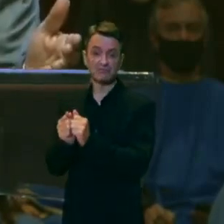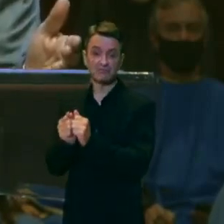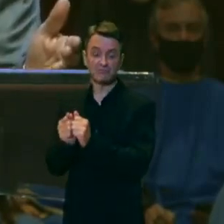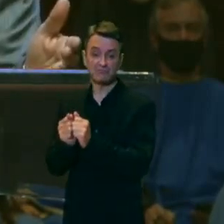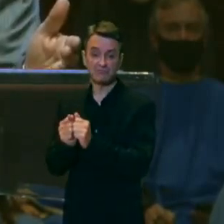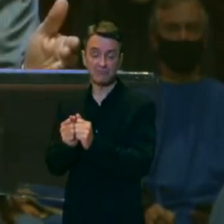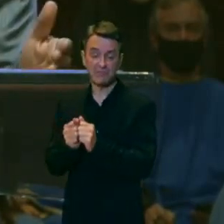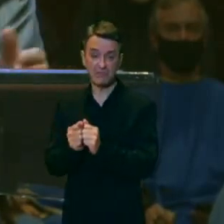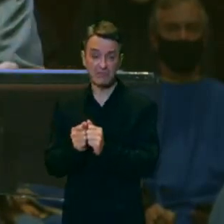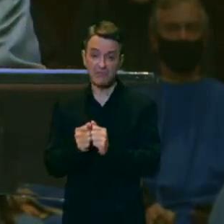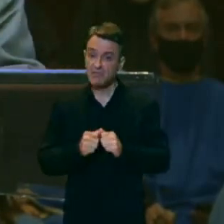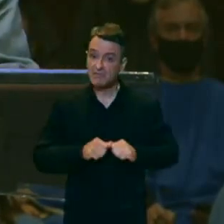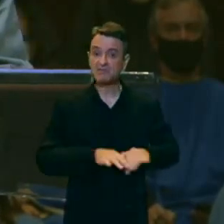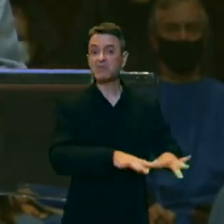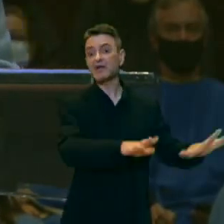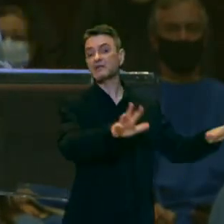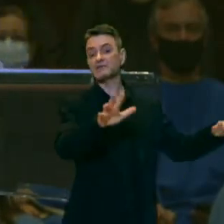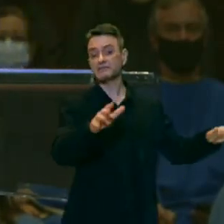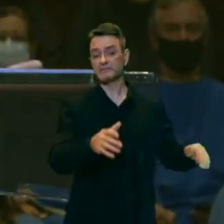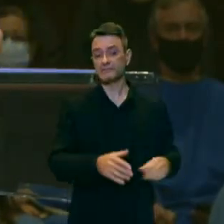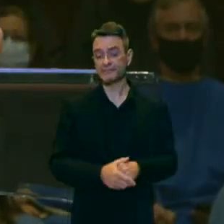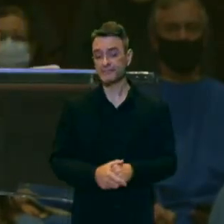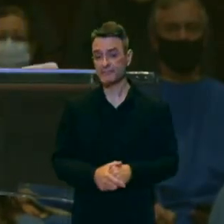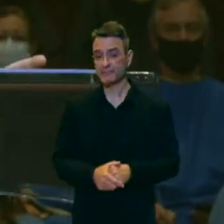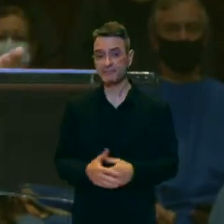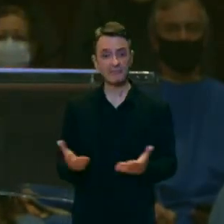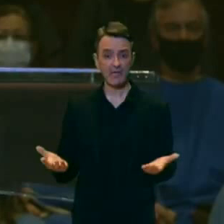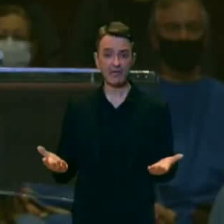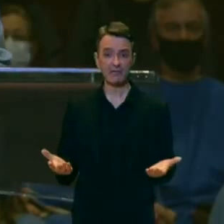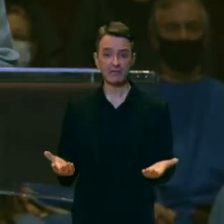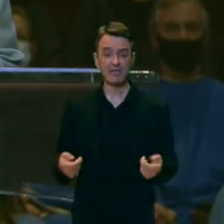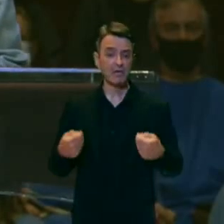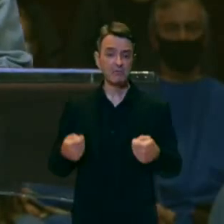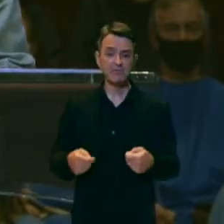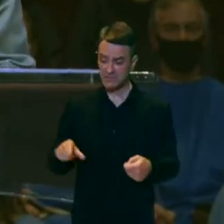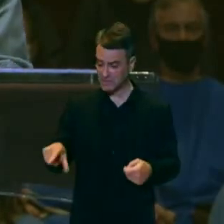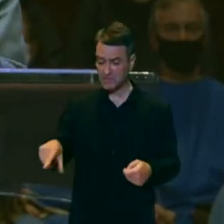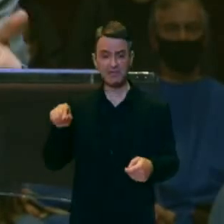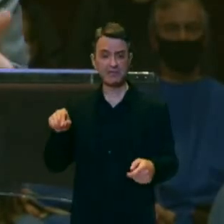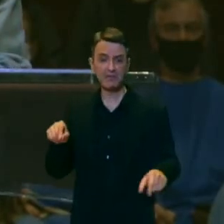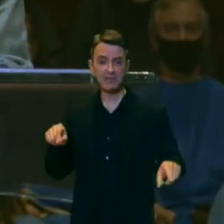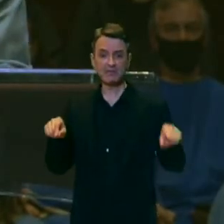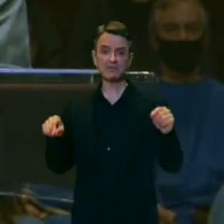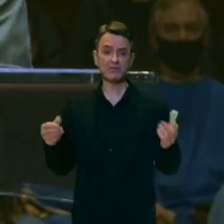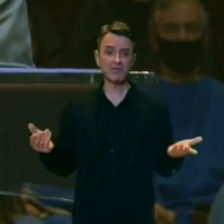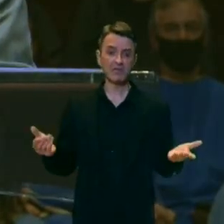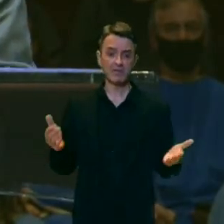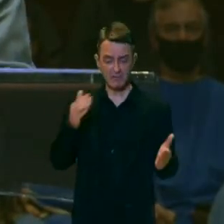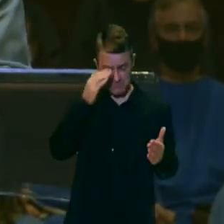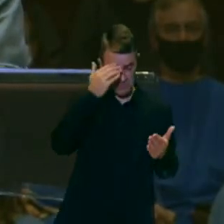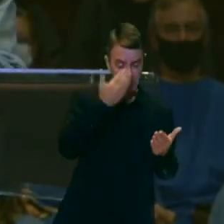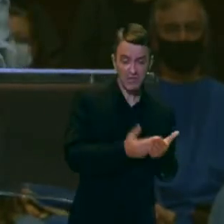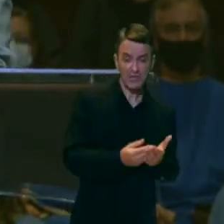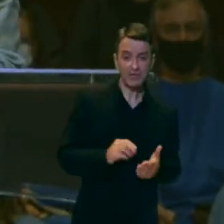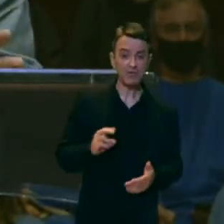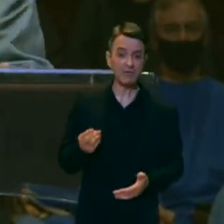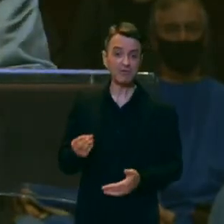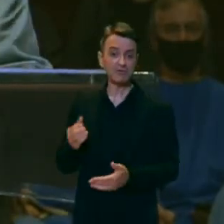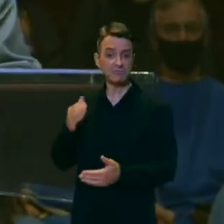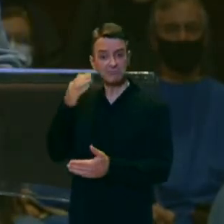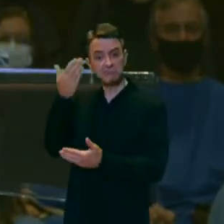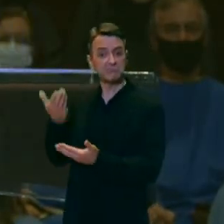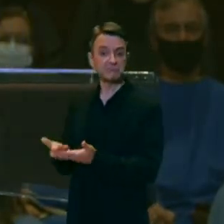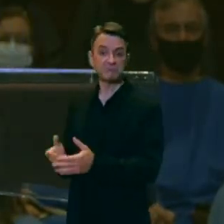quê? Espalha. Ou é ou não é, ou a gente crê ou não crê, senão a gente vai ser